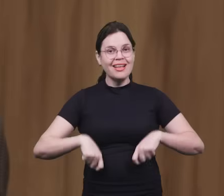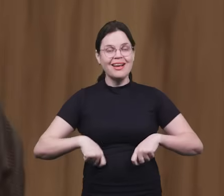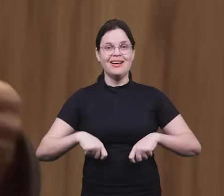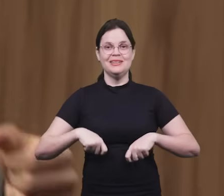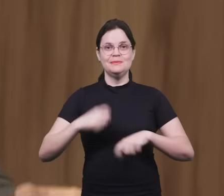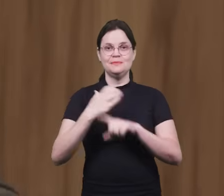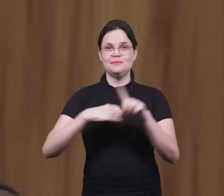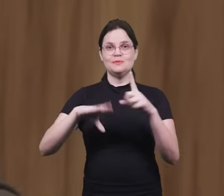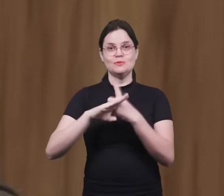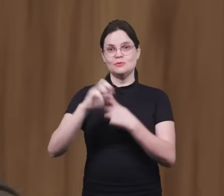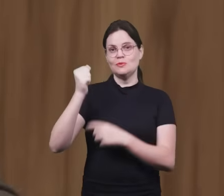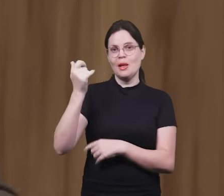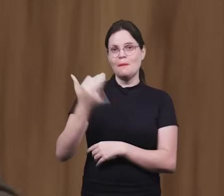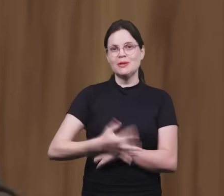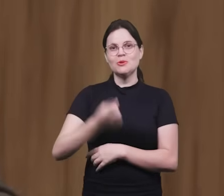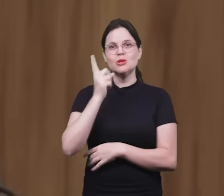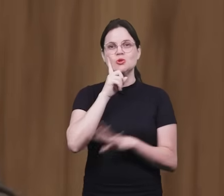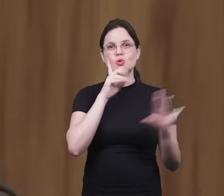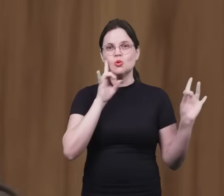nós fazemos todos os dias.